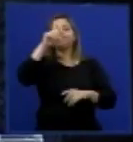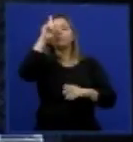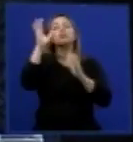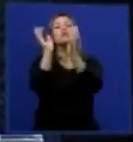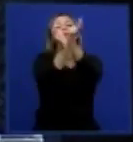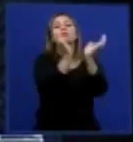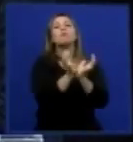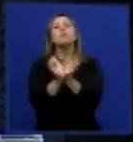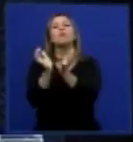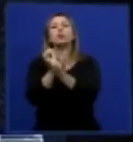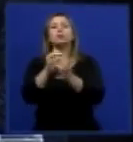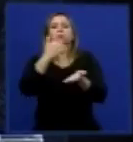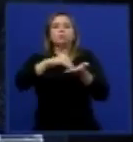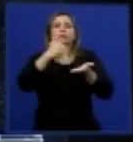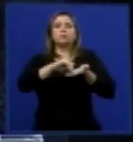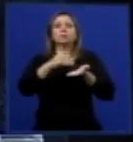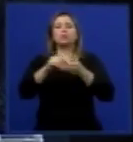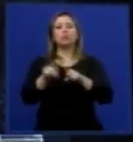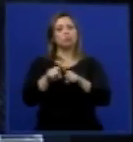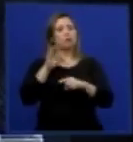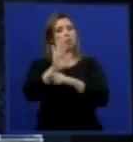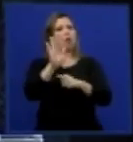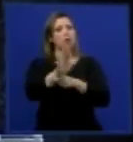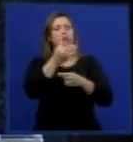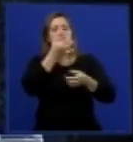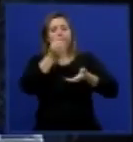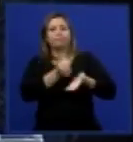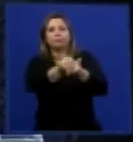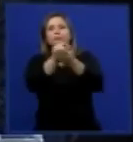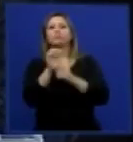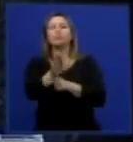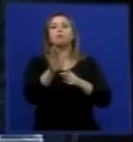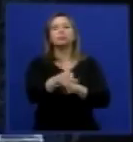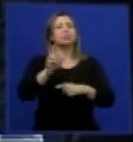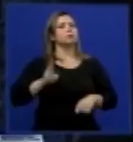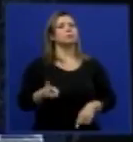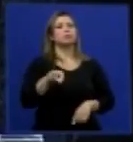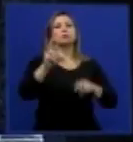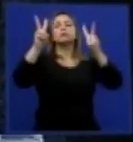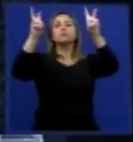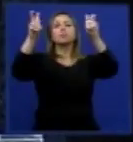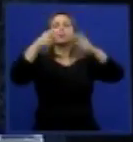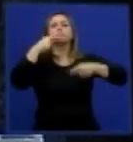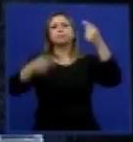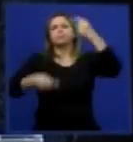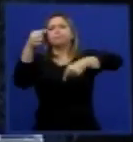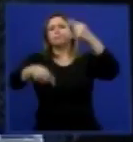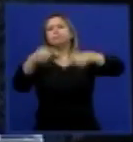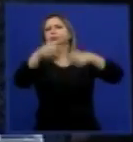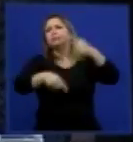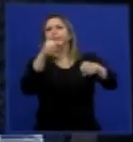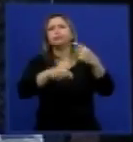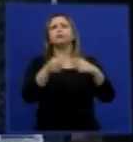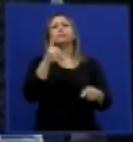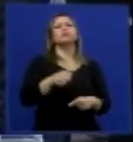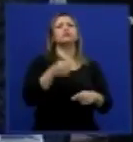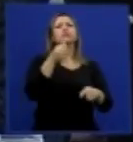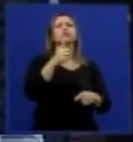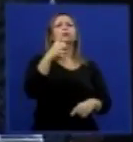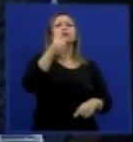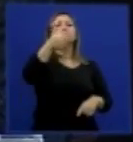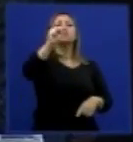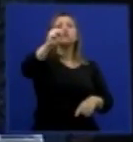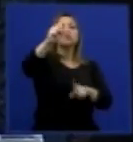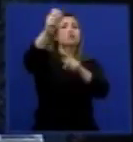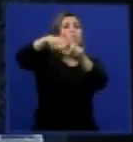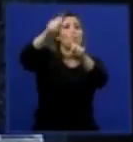trabalho que foi secretariado por mim tendo sido o tema debatido em várias reuniões ao longo de 18 meses quando o texto por